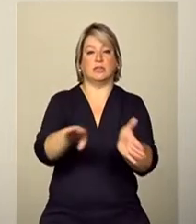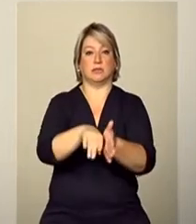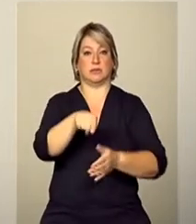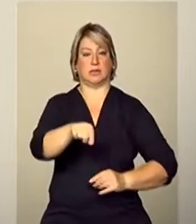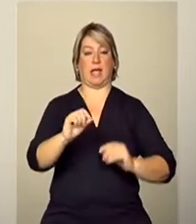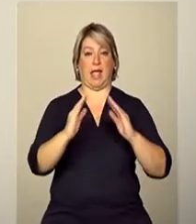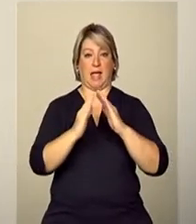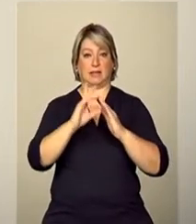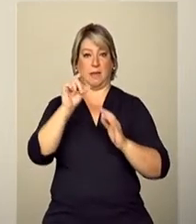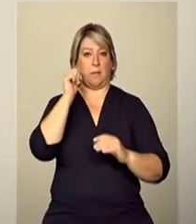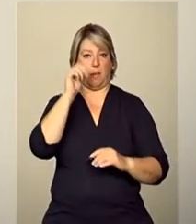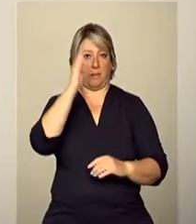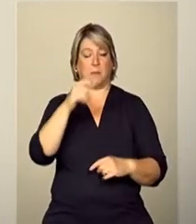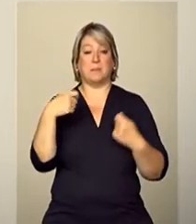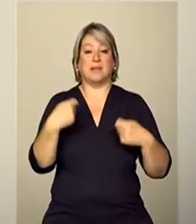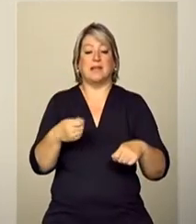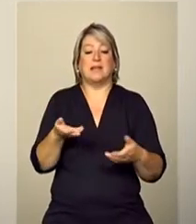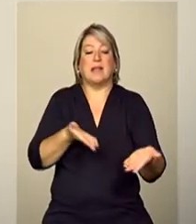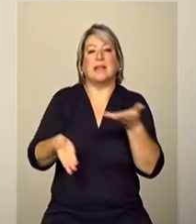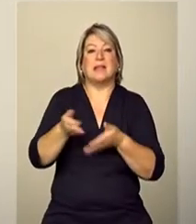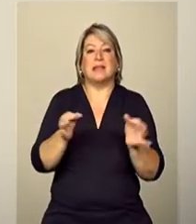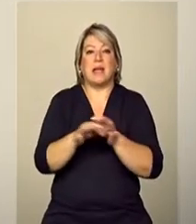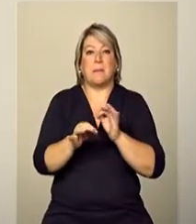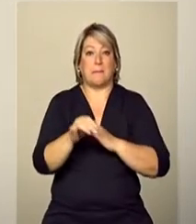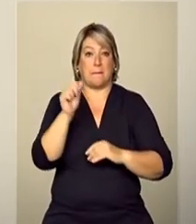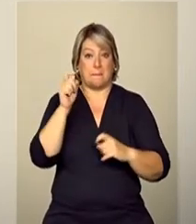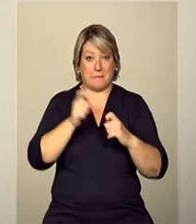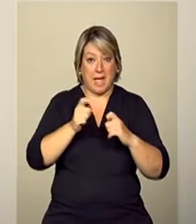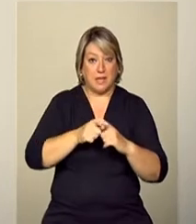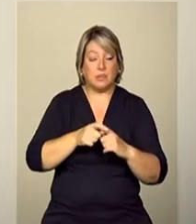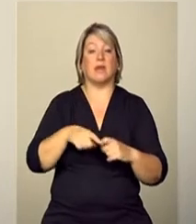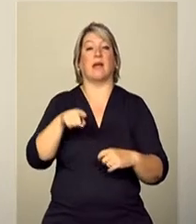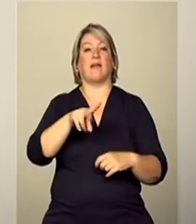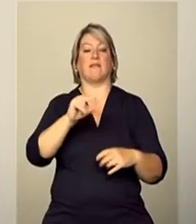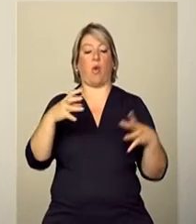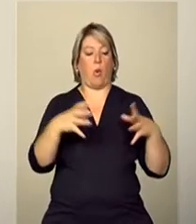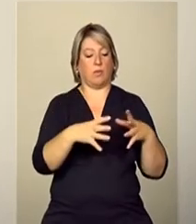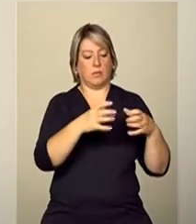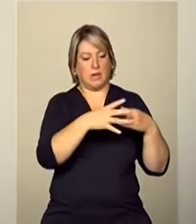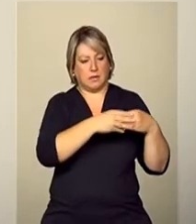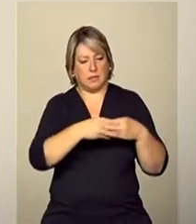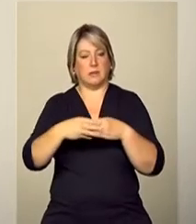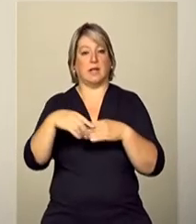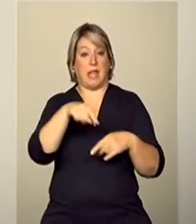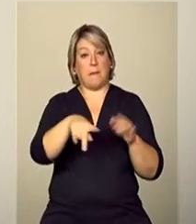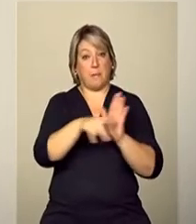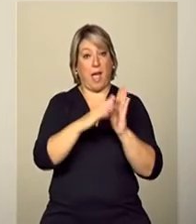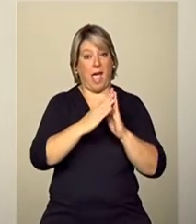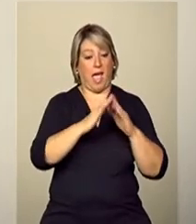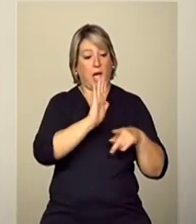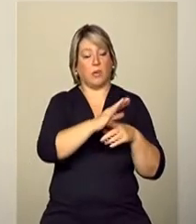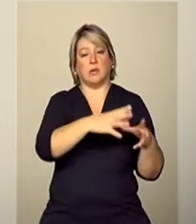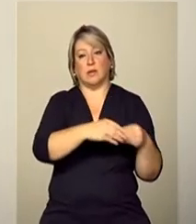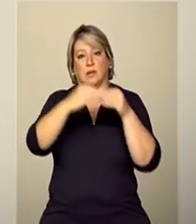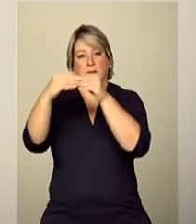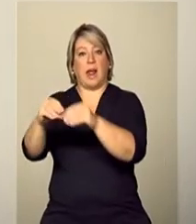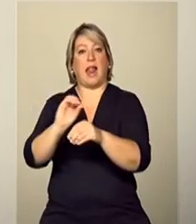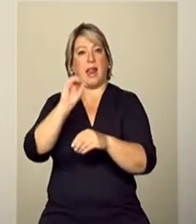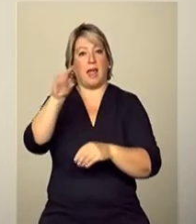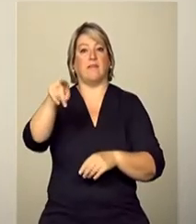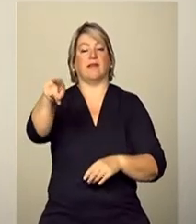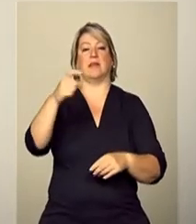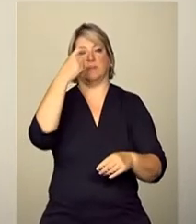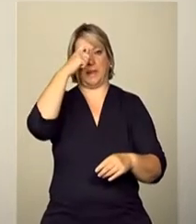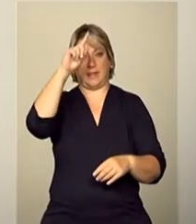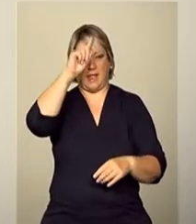mulher brasileira precisando de cuidados médicos Ela será levada por uma equipe da própria casa para um hospital aí ela